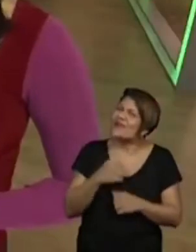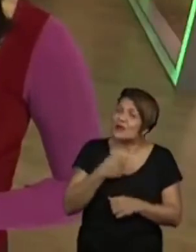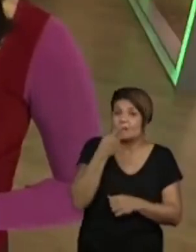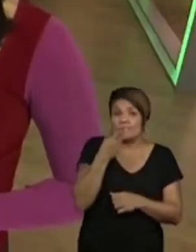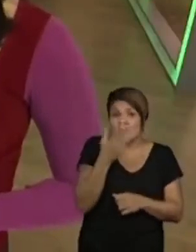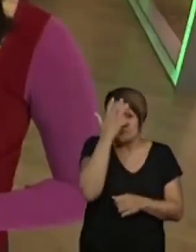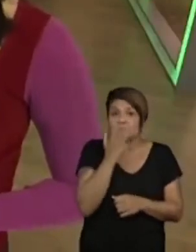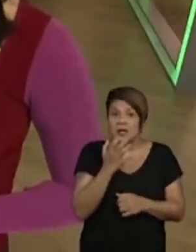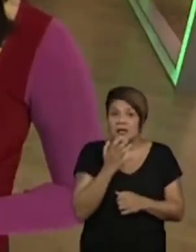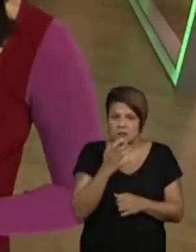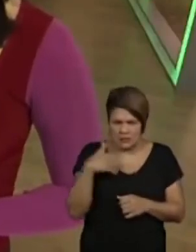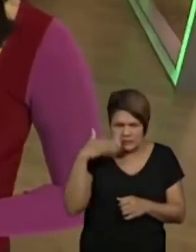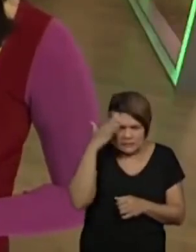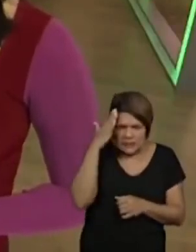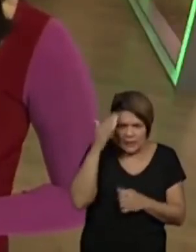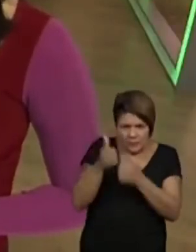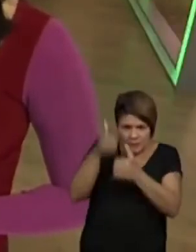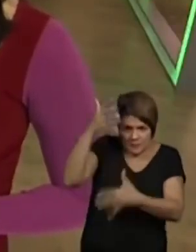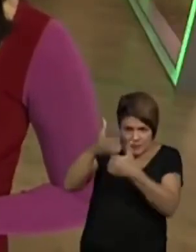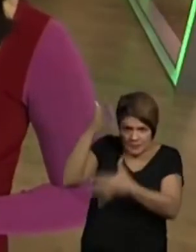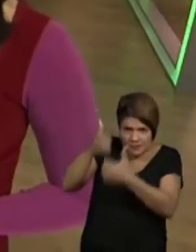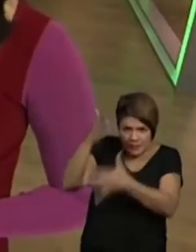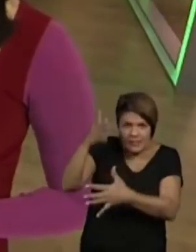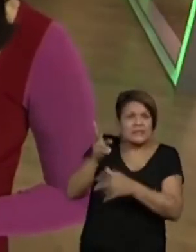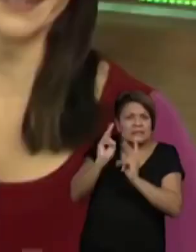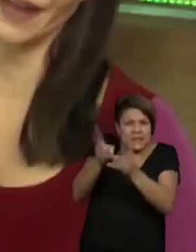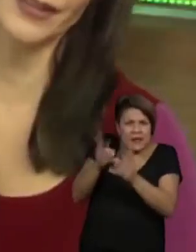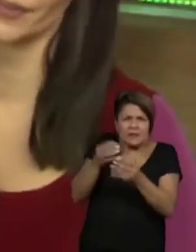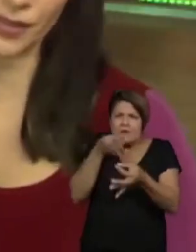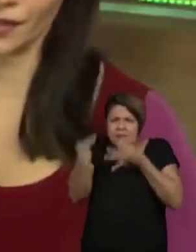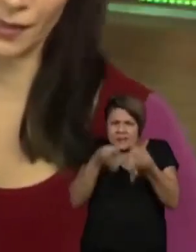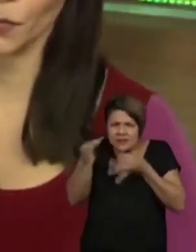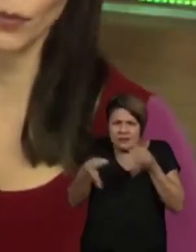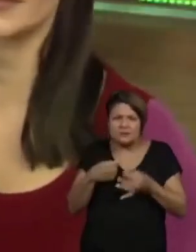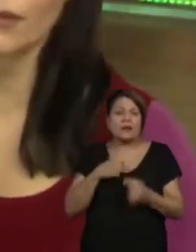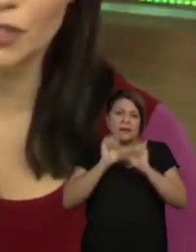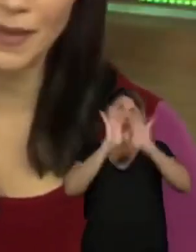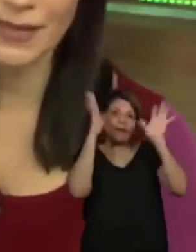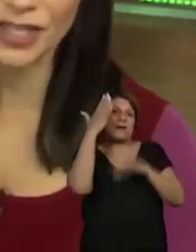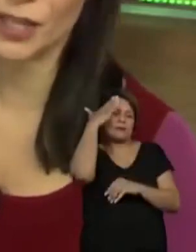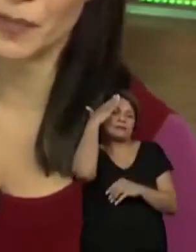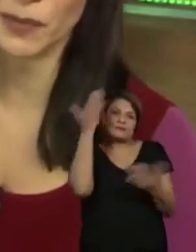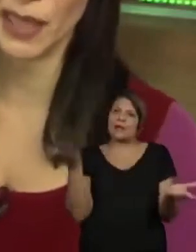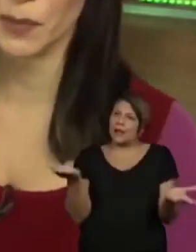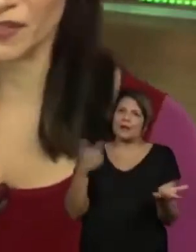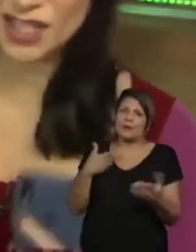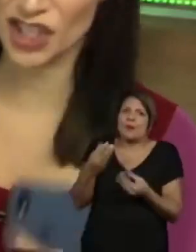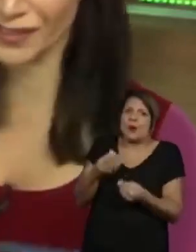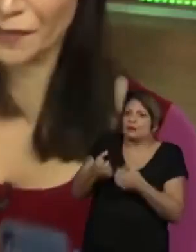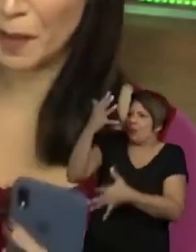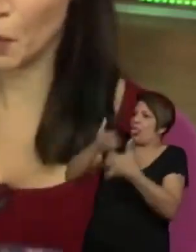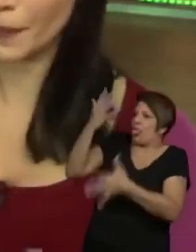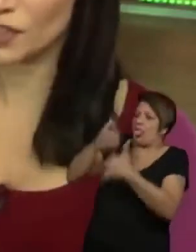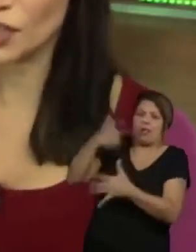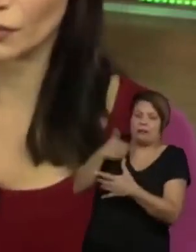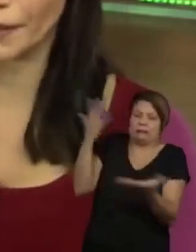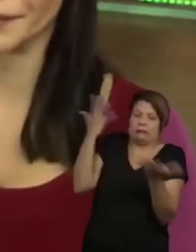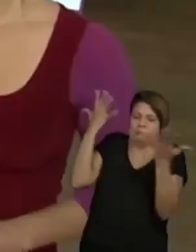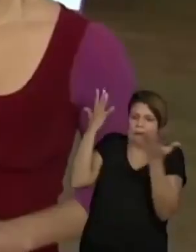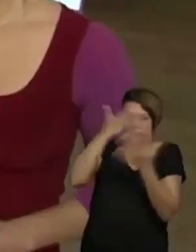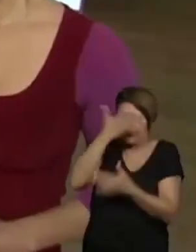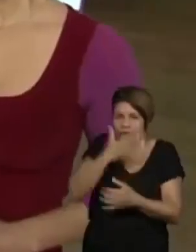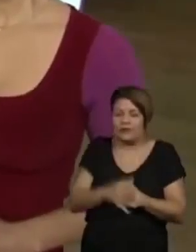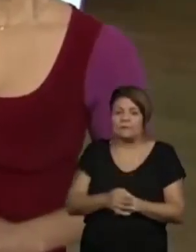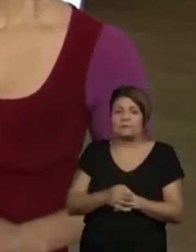Sabe aquele chat das aulas onde tá todo mundo sempre junto comentando? Claro que eu sei, um montão de mensagens ao mesmo tempo, às vezes a gente até fica meio perdido,